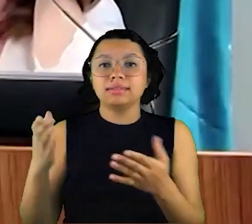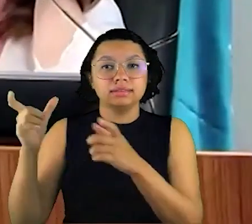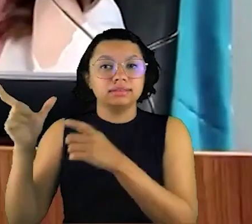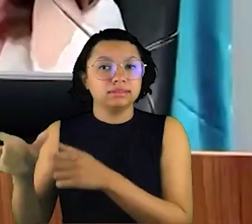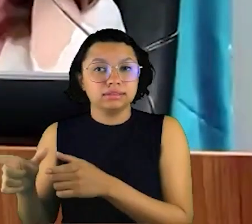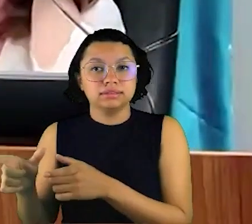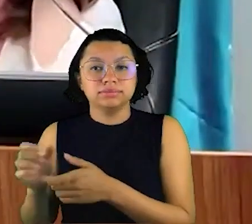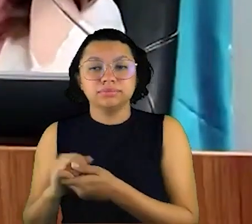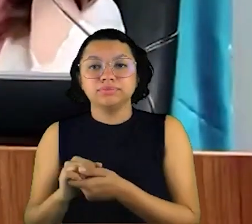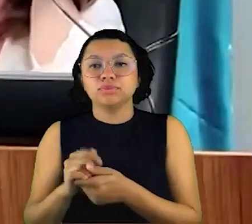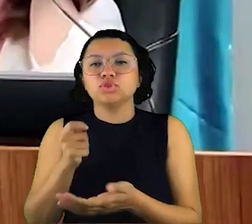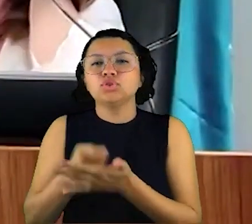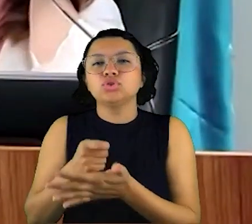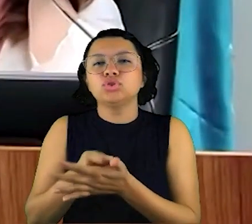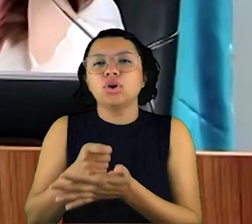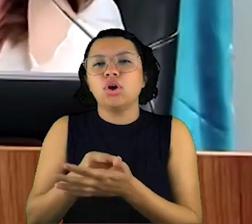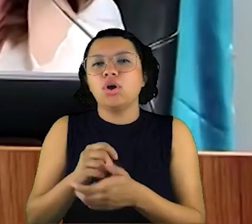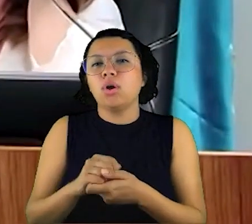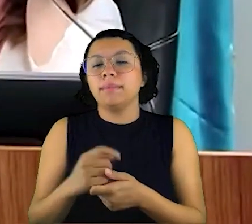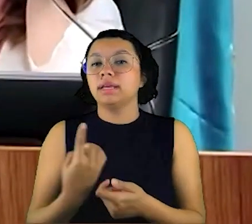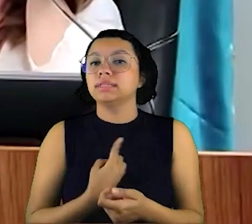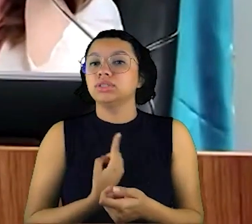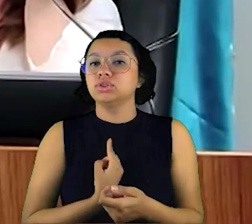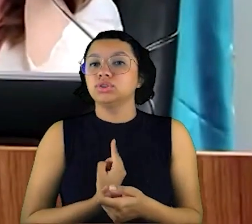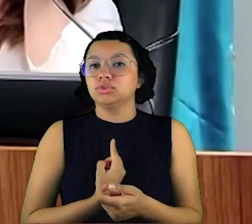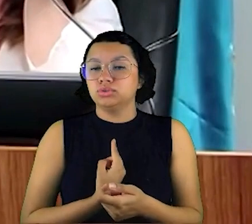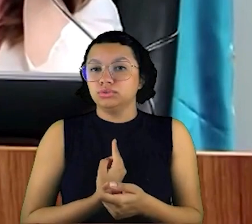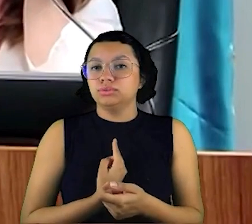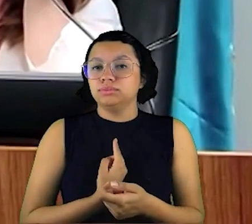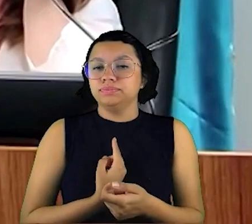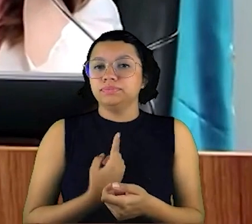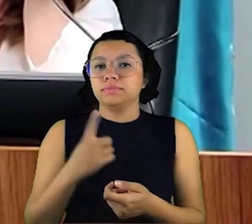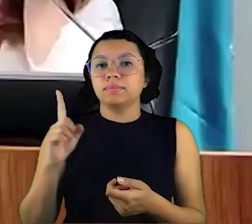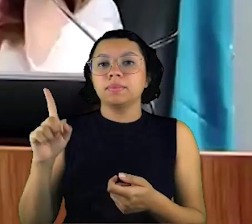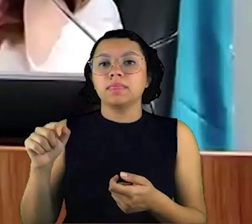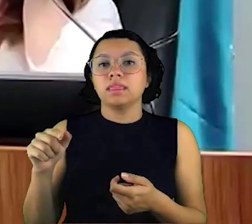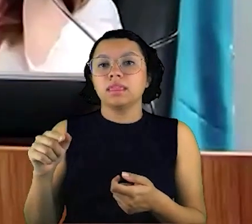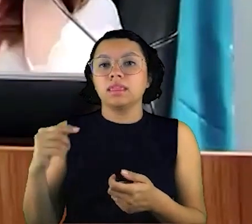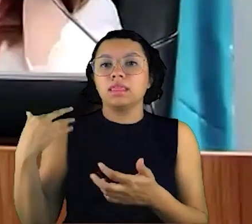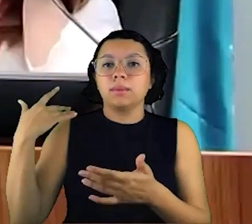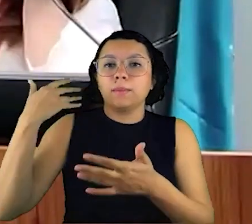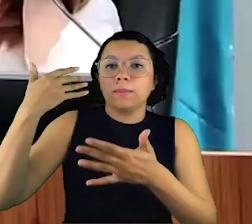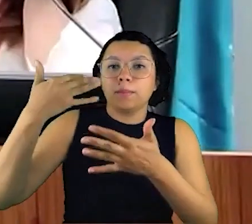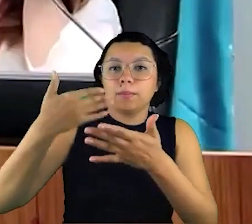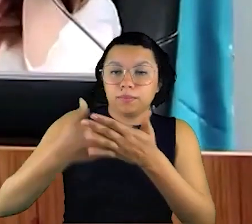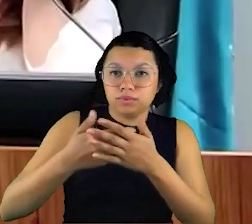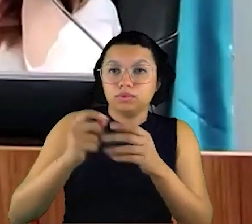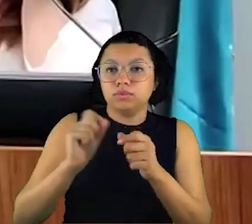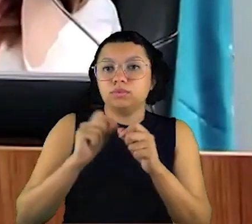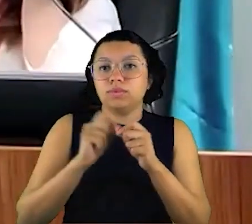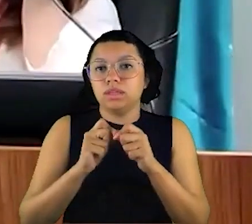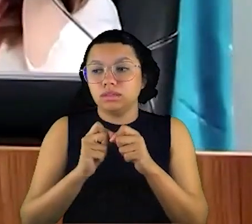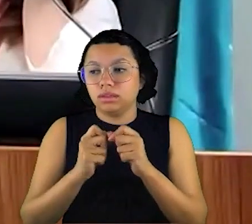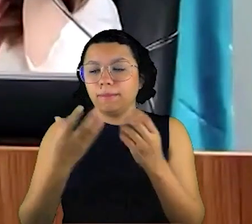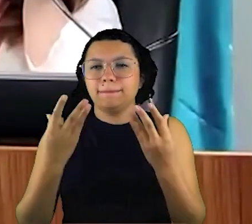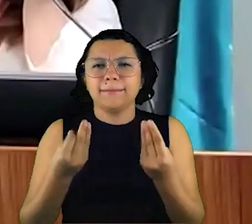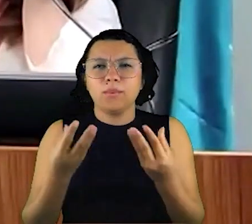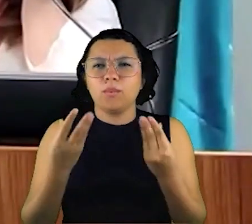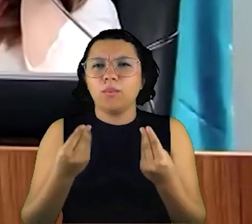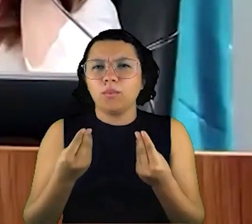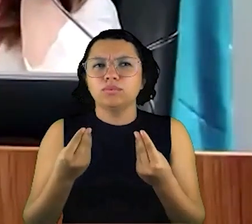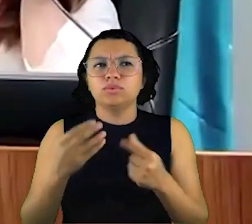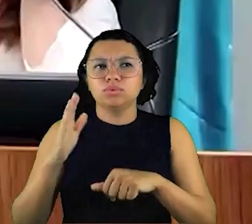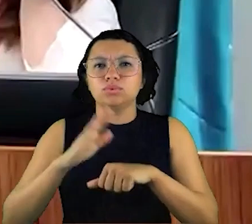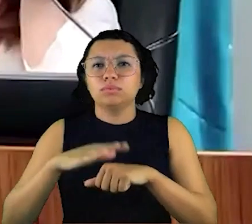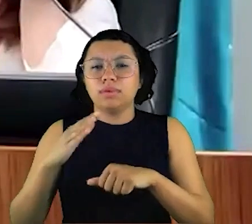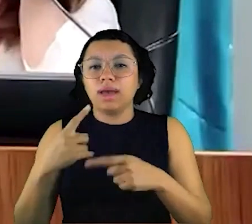transação de cobrança individual, ela vem sendo feita muito